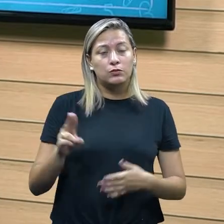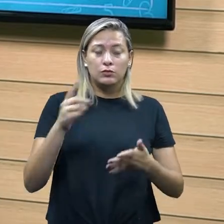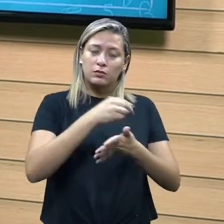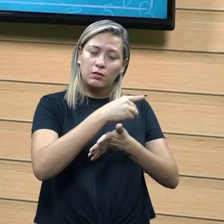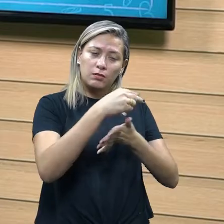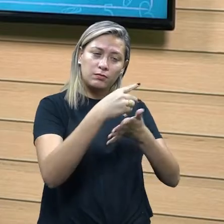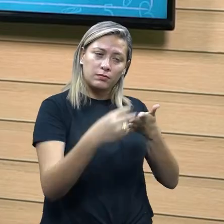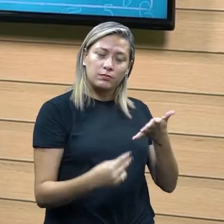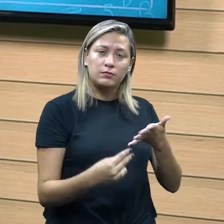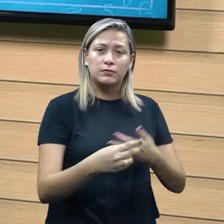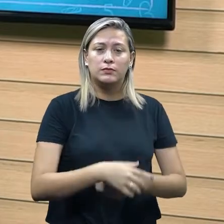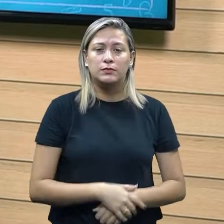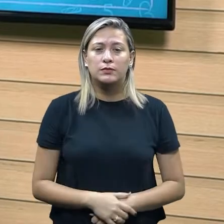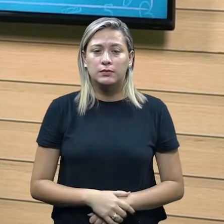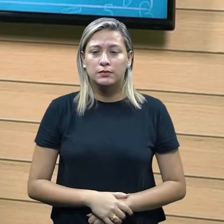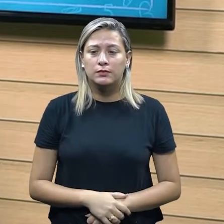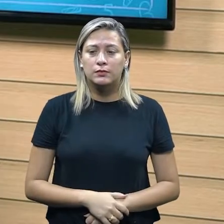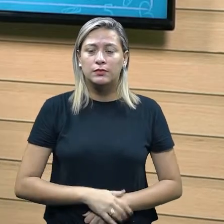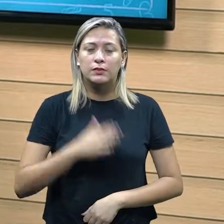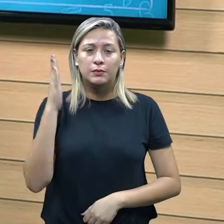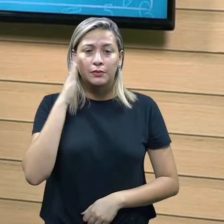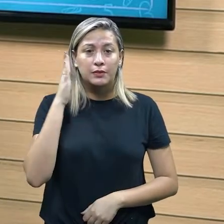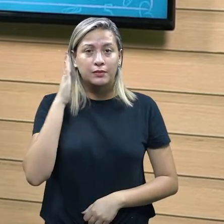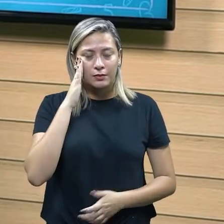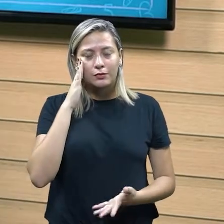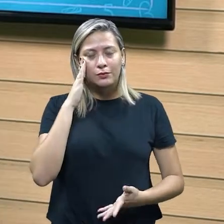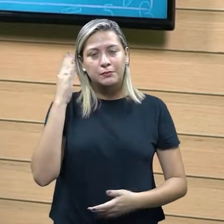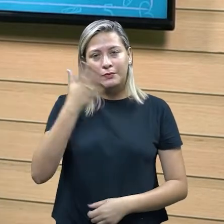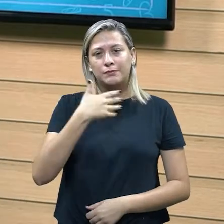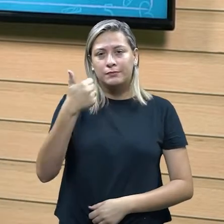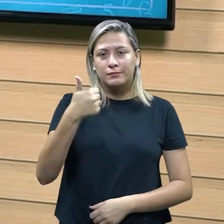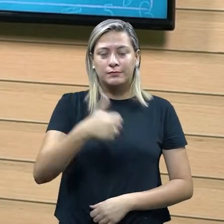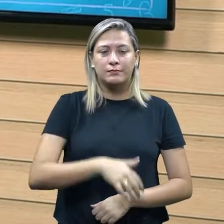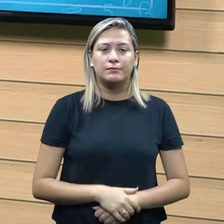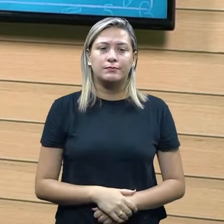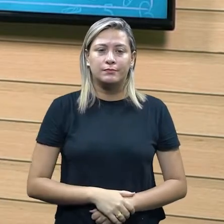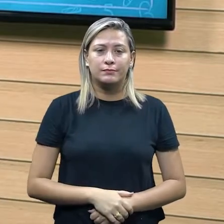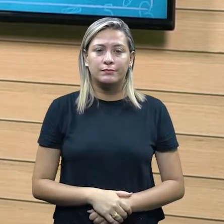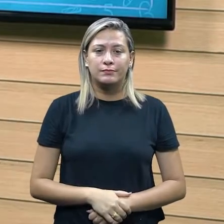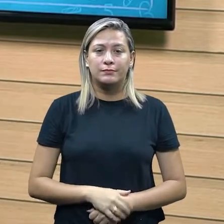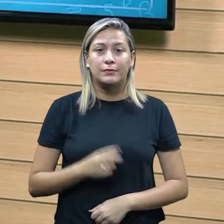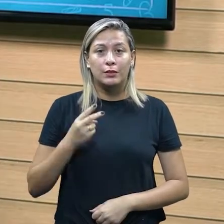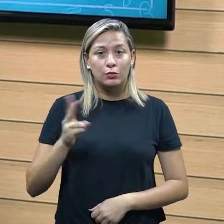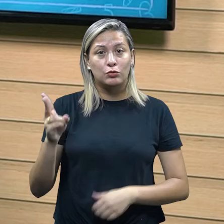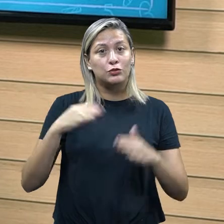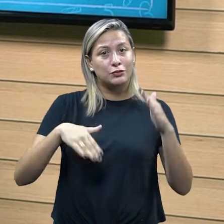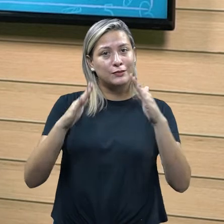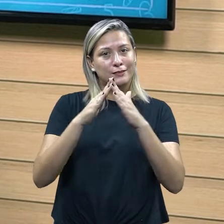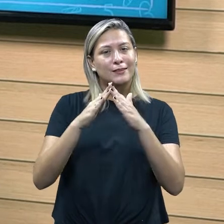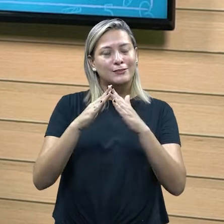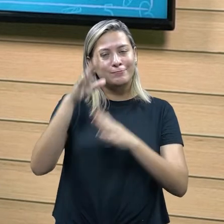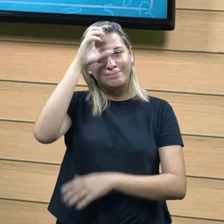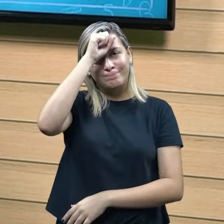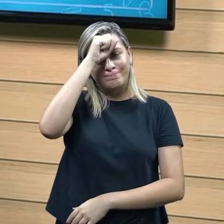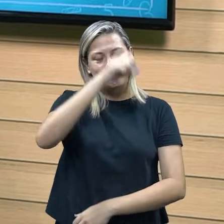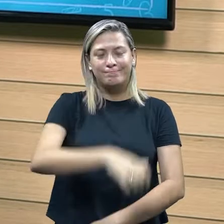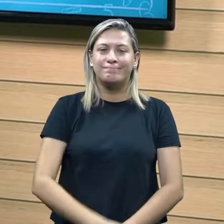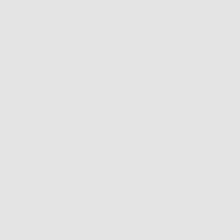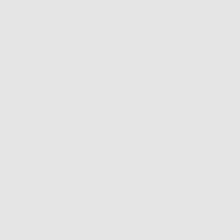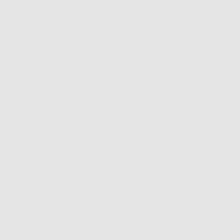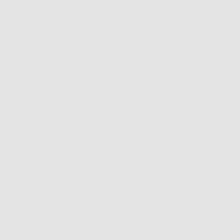ferramentas sejam você consegue ter um entendimento mais complexo, certo? E é isso daí, continue em casa aprendendo.